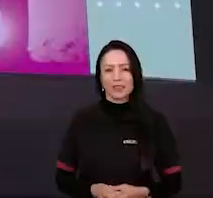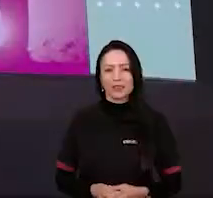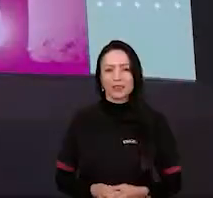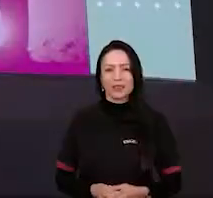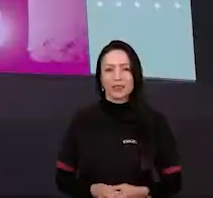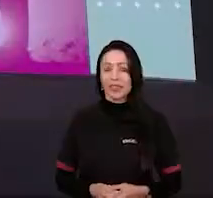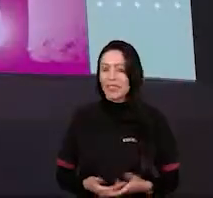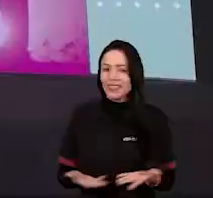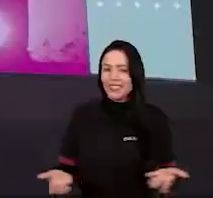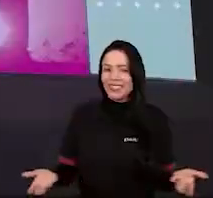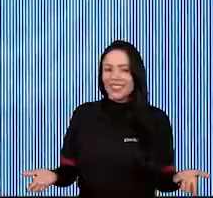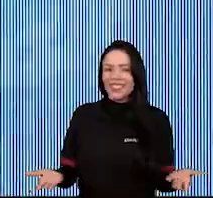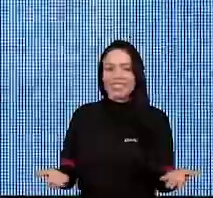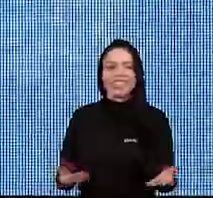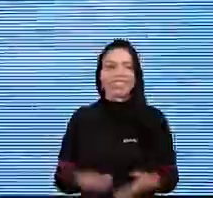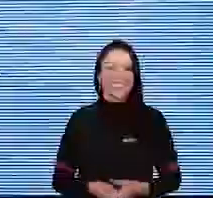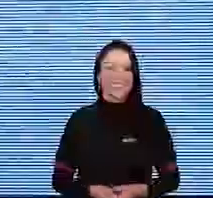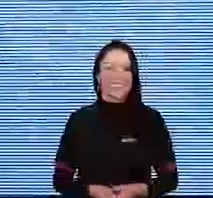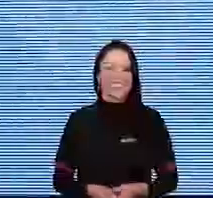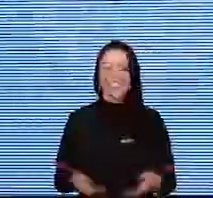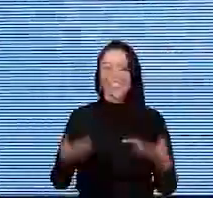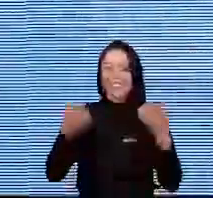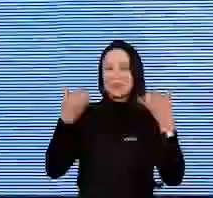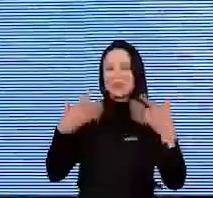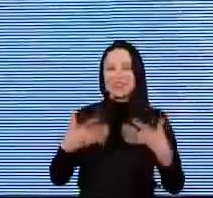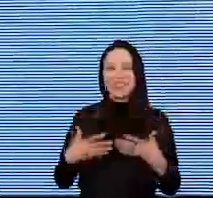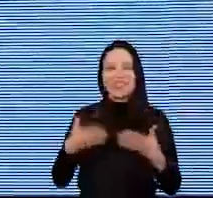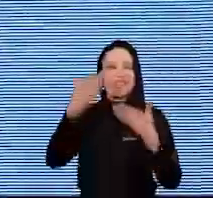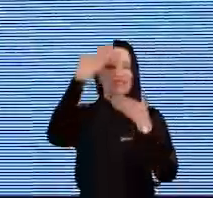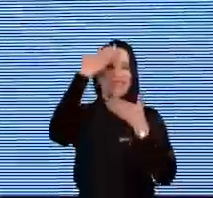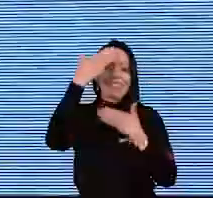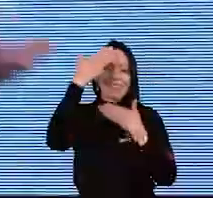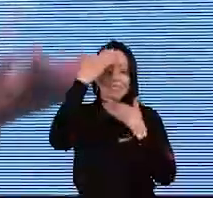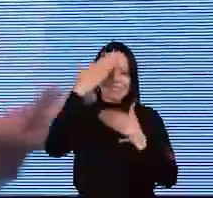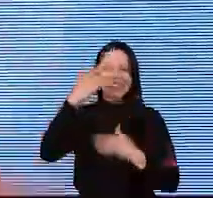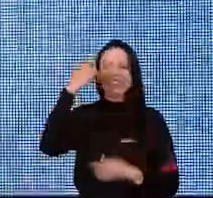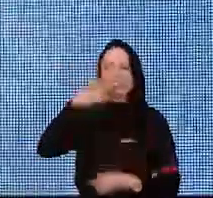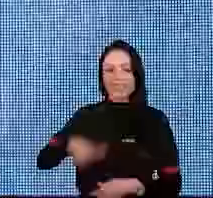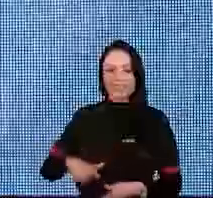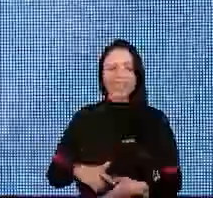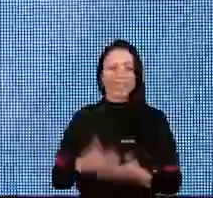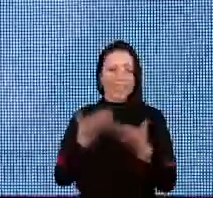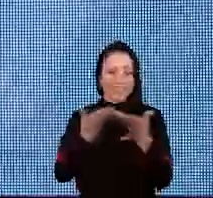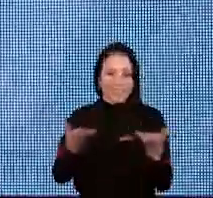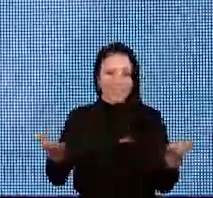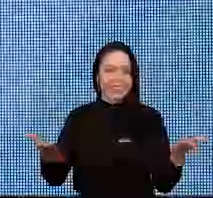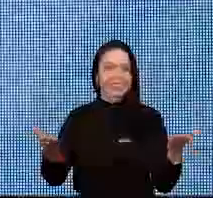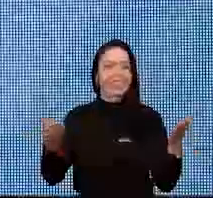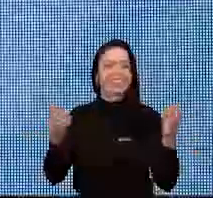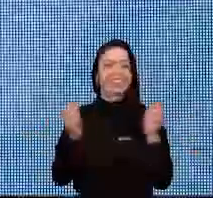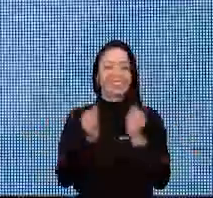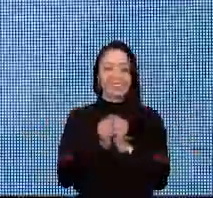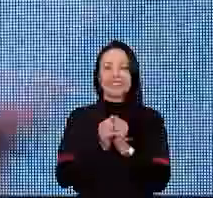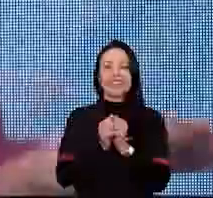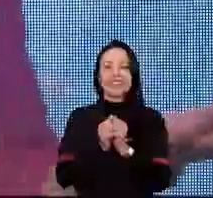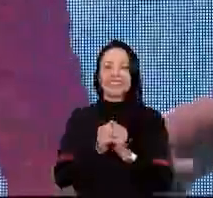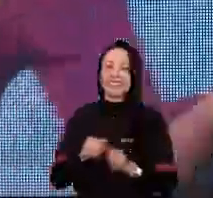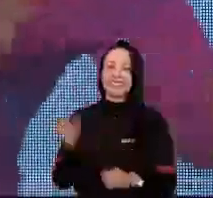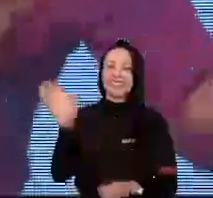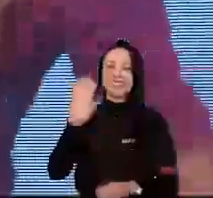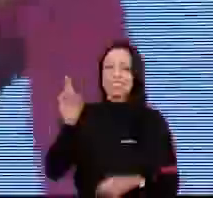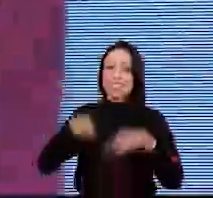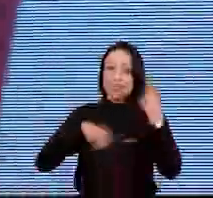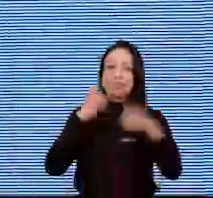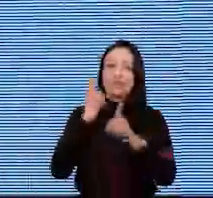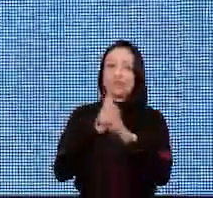Bom, não tendo mais, o que dizer, obrigada mais uma vez por vocês estarem conosco e até